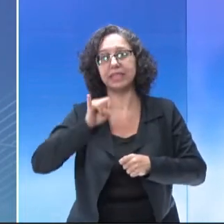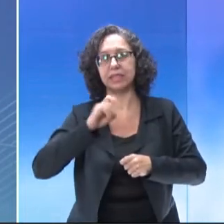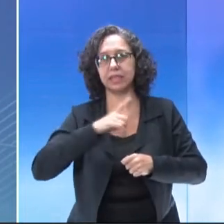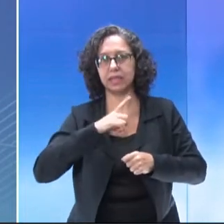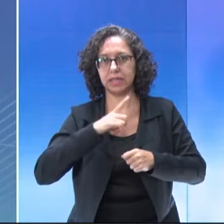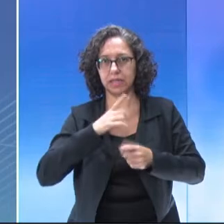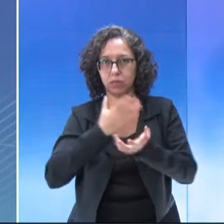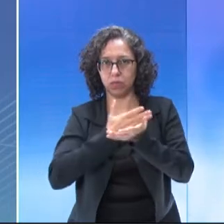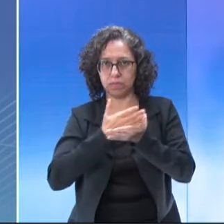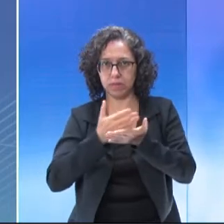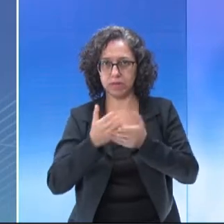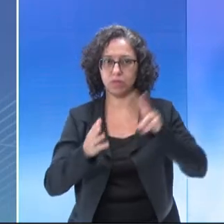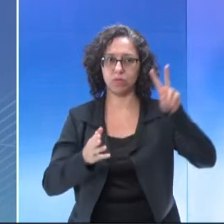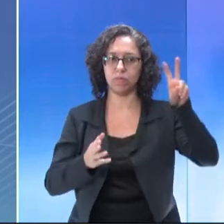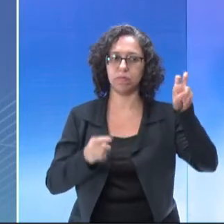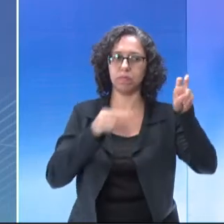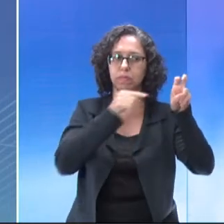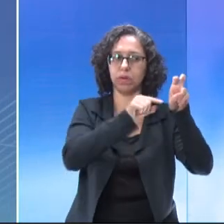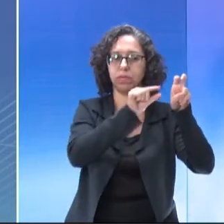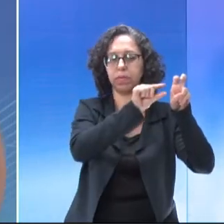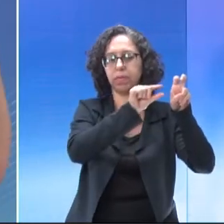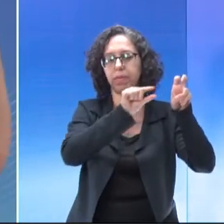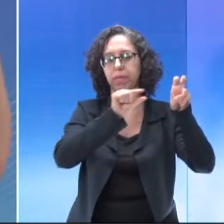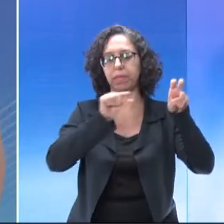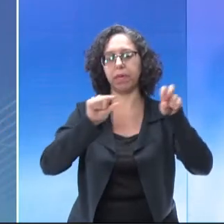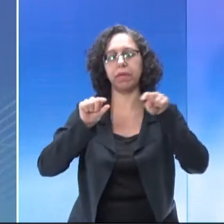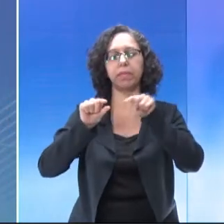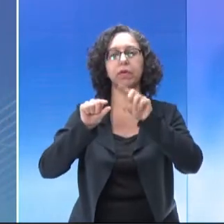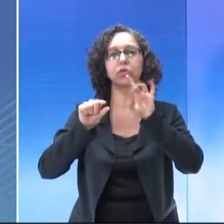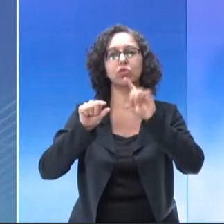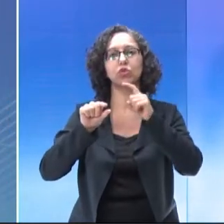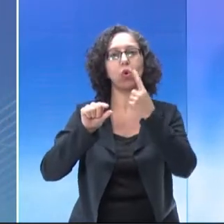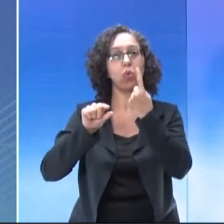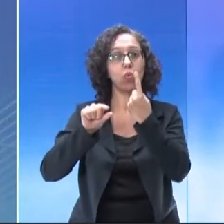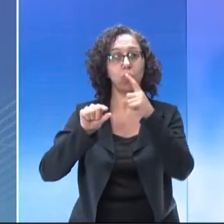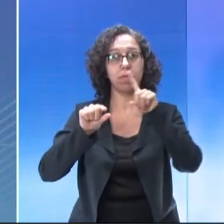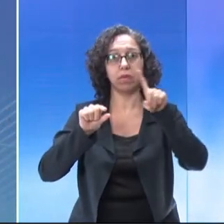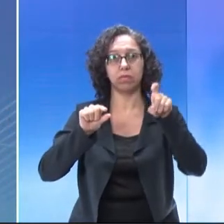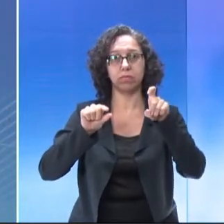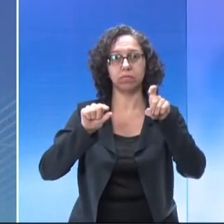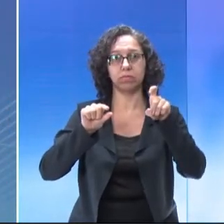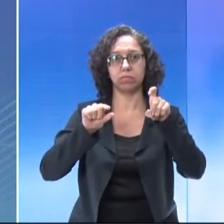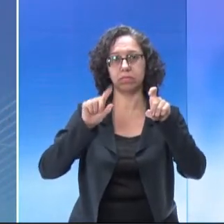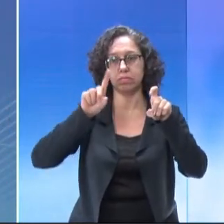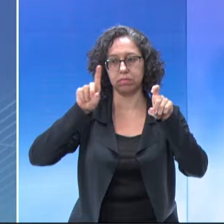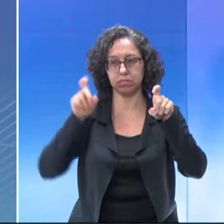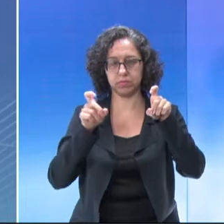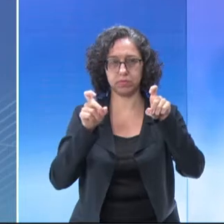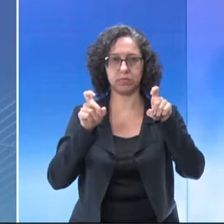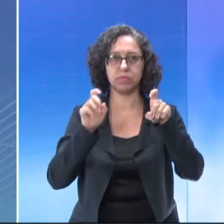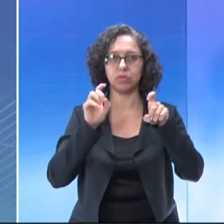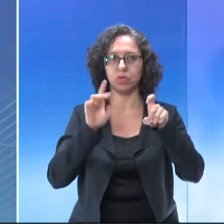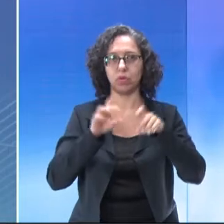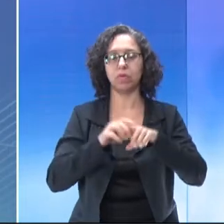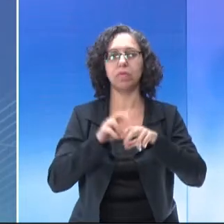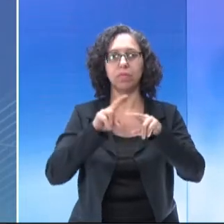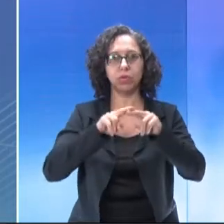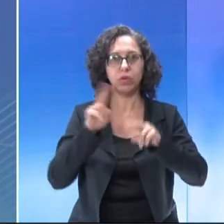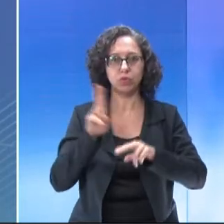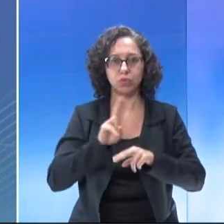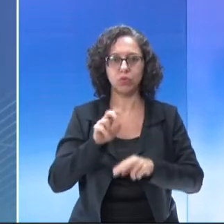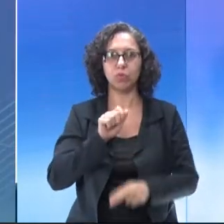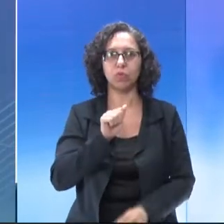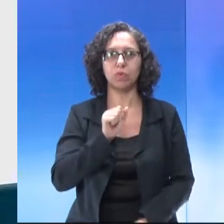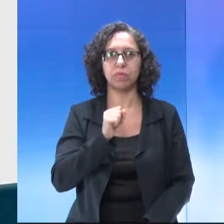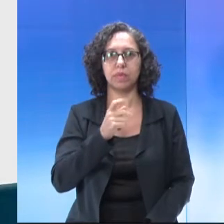isso, no meio do período, no meio da minha oração, eu posso usar apenas um acento gráfico. Então, a gente chama de aspa